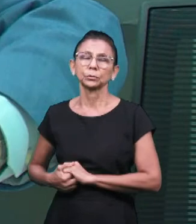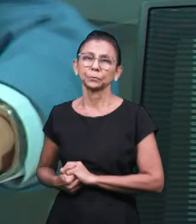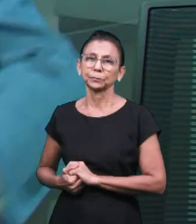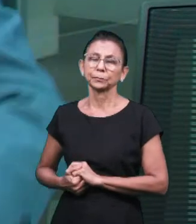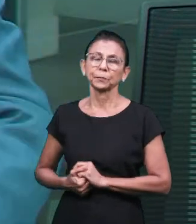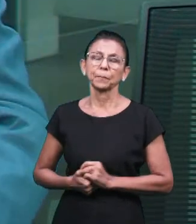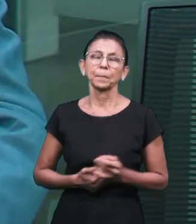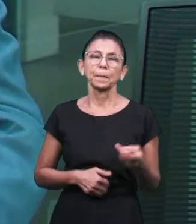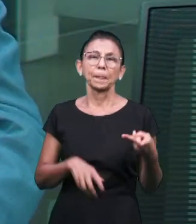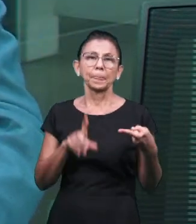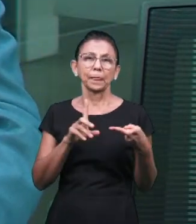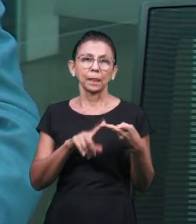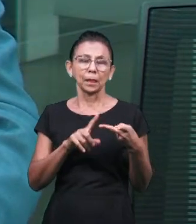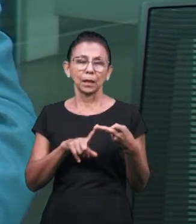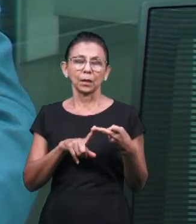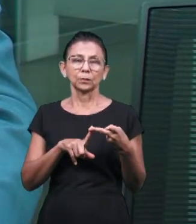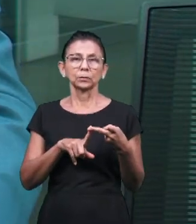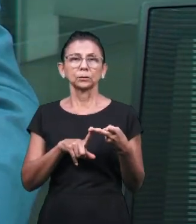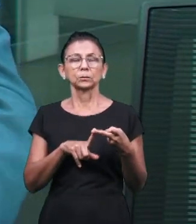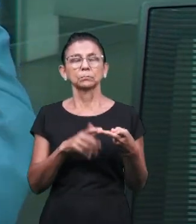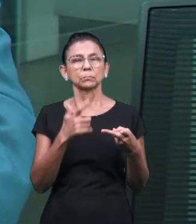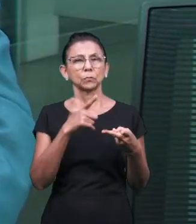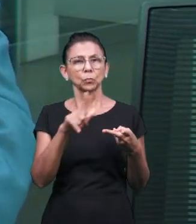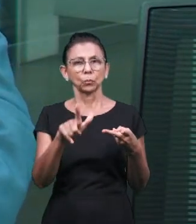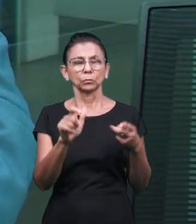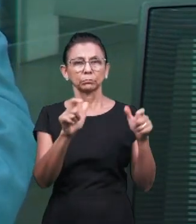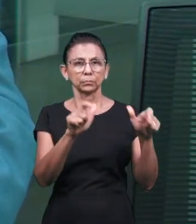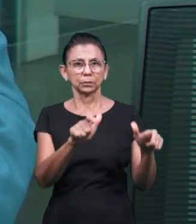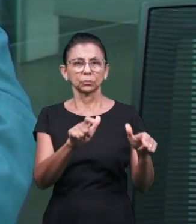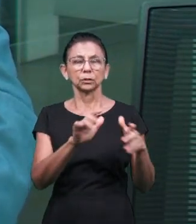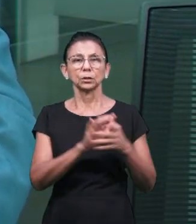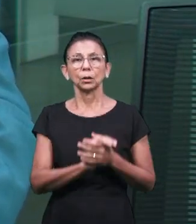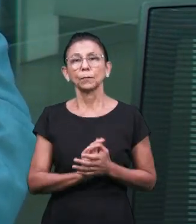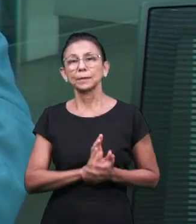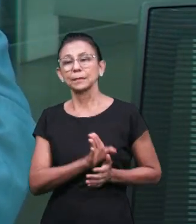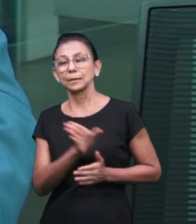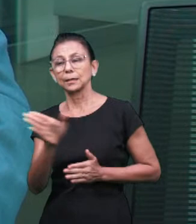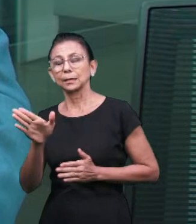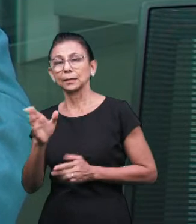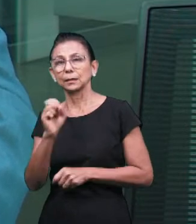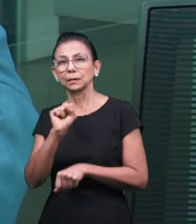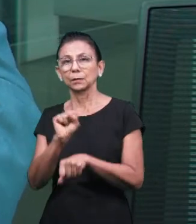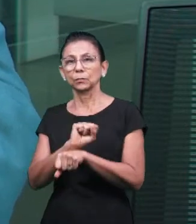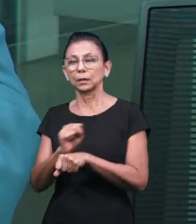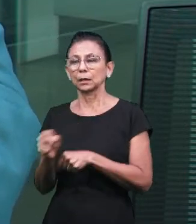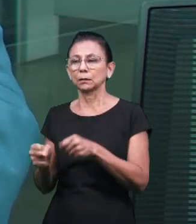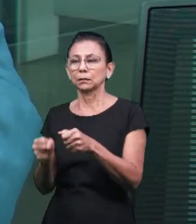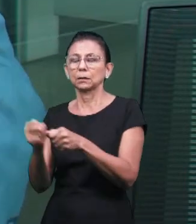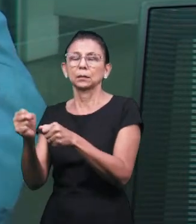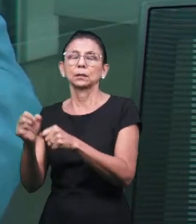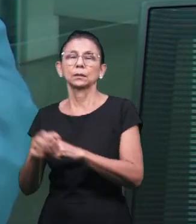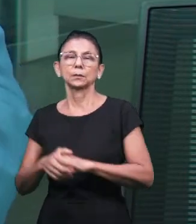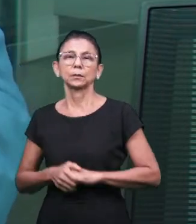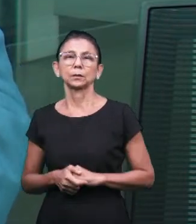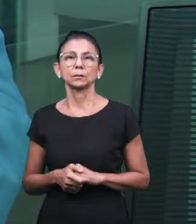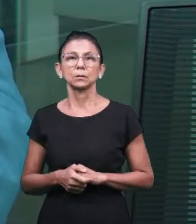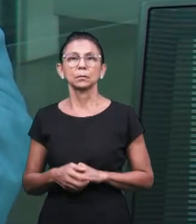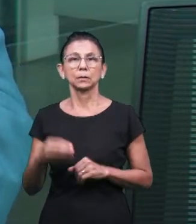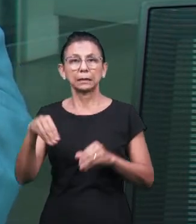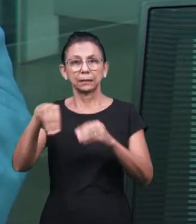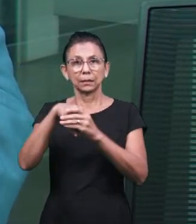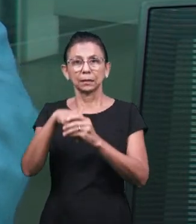aberto um trabalho em Bom Jesus do Norte. Era um carro que ia para lá, era um diácono nosso que ia com 4